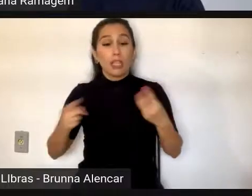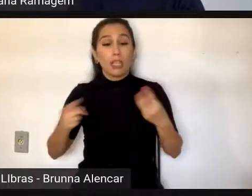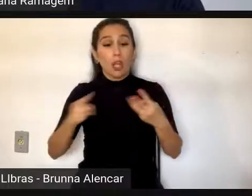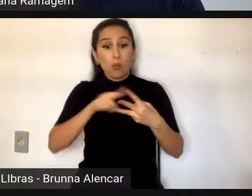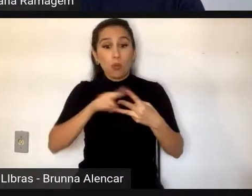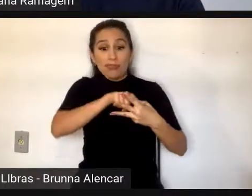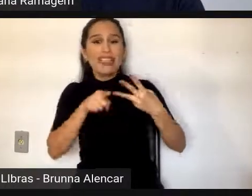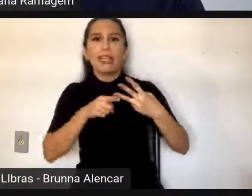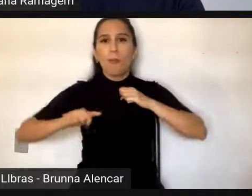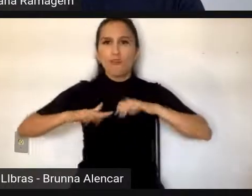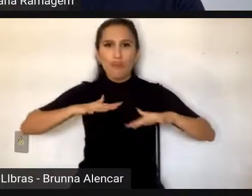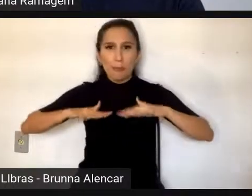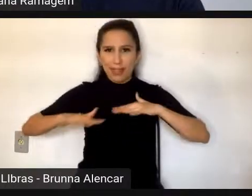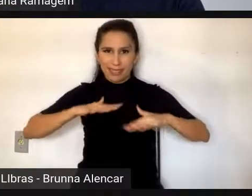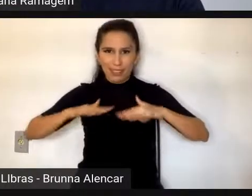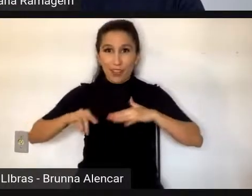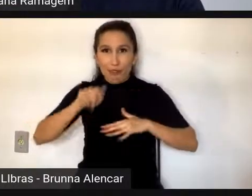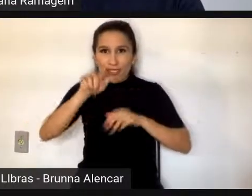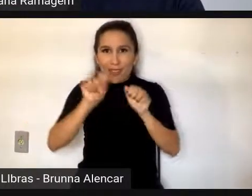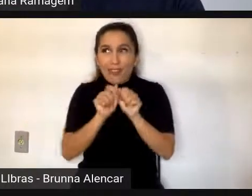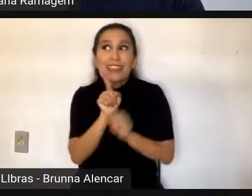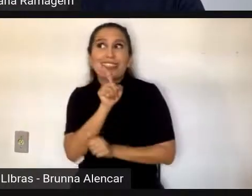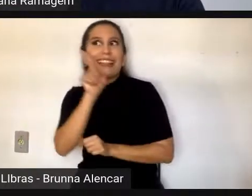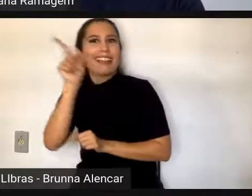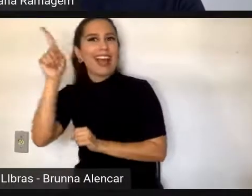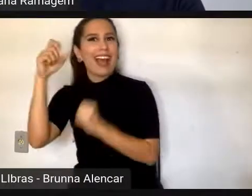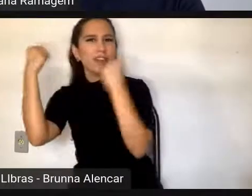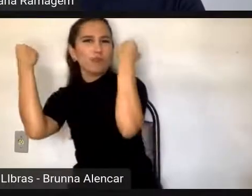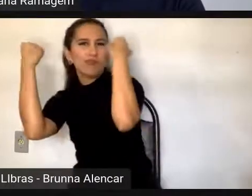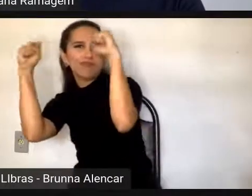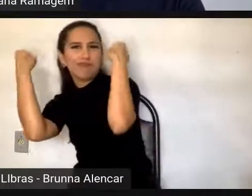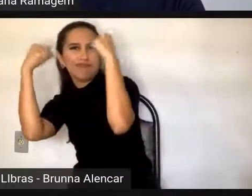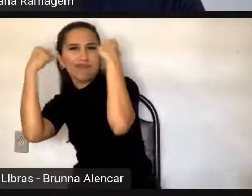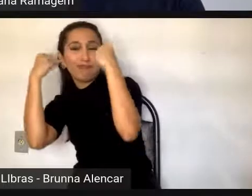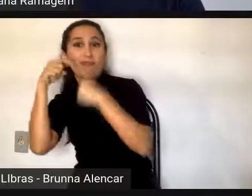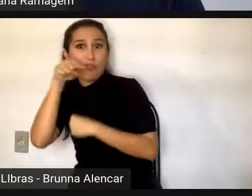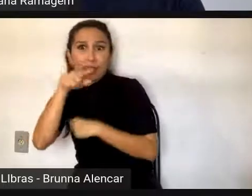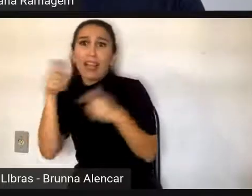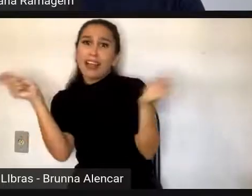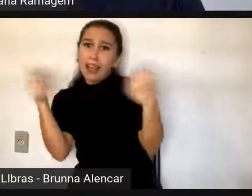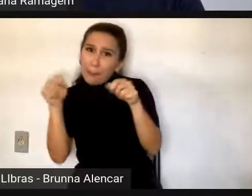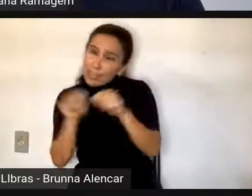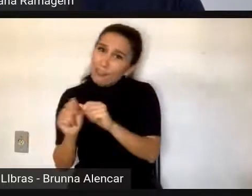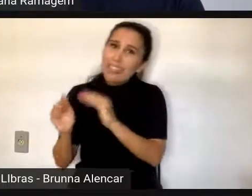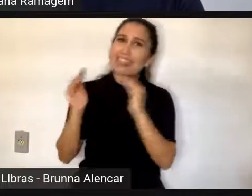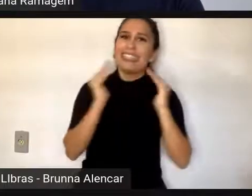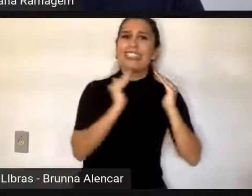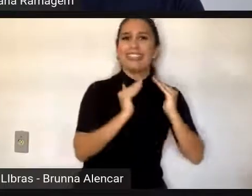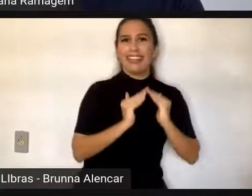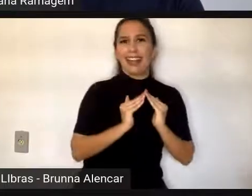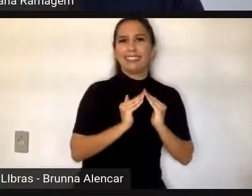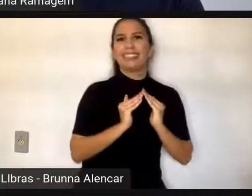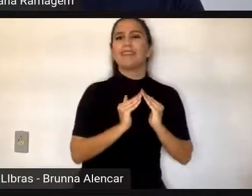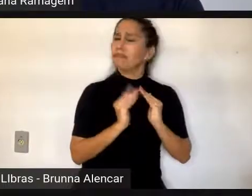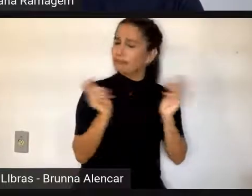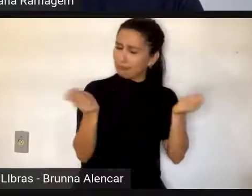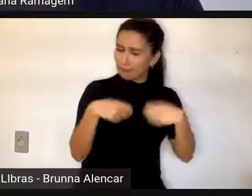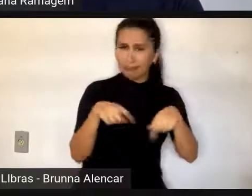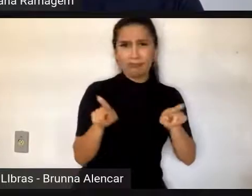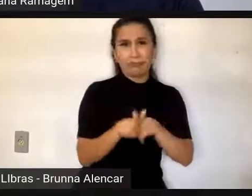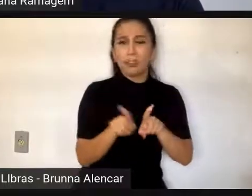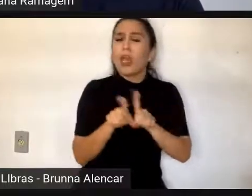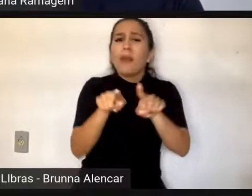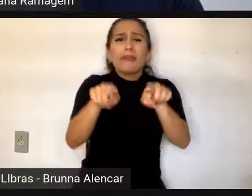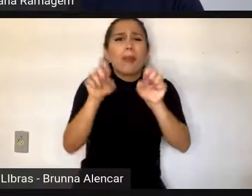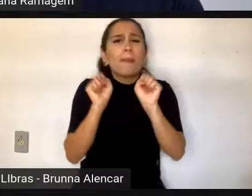faz na academia, você pode fazer em casa, seja utilizando aparelhos que você vai adaptar, como, por exemplo,